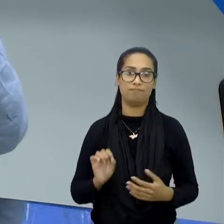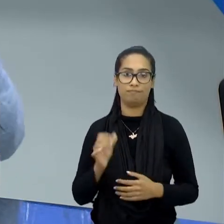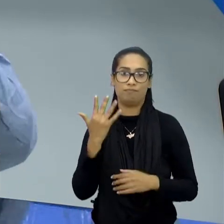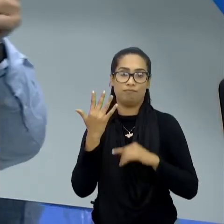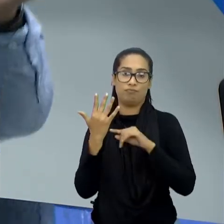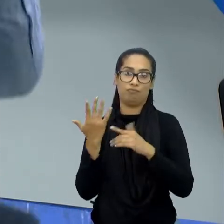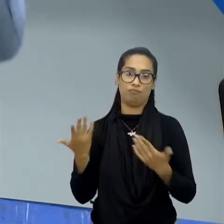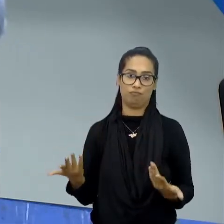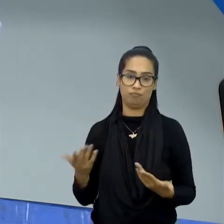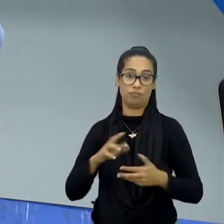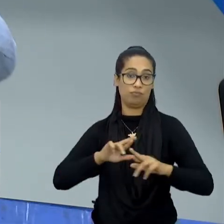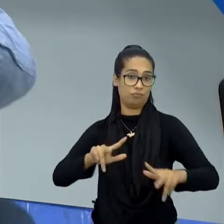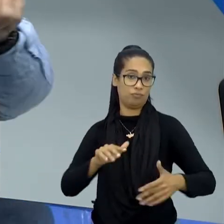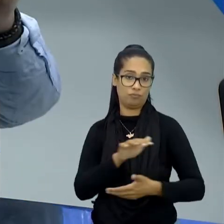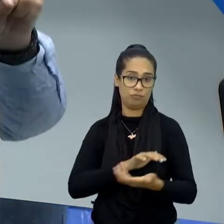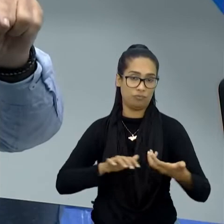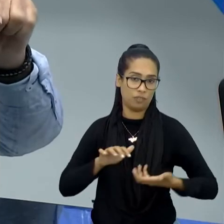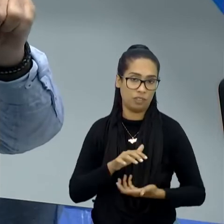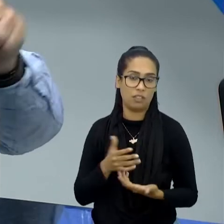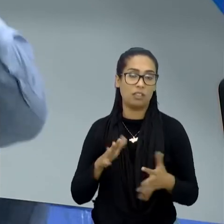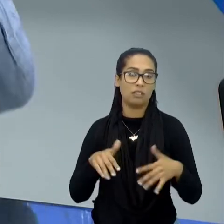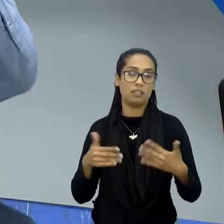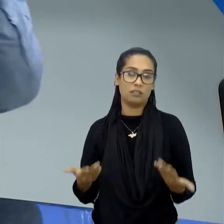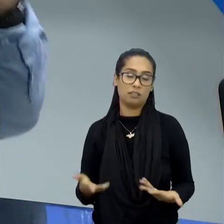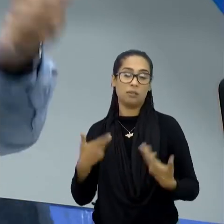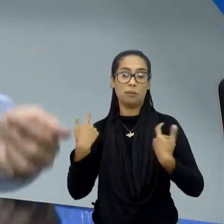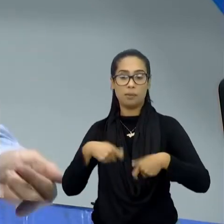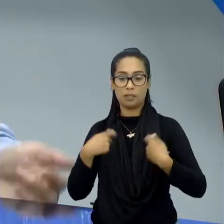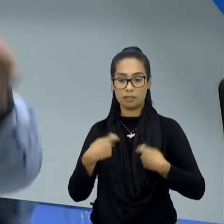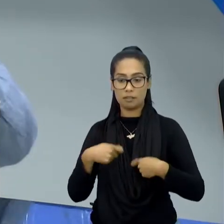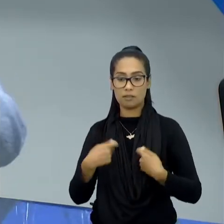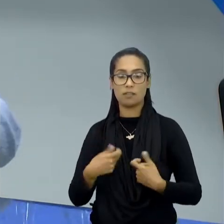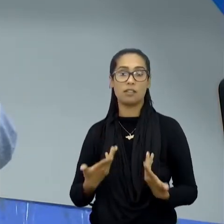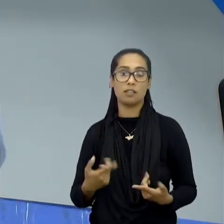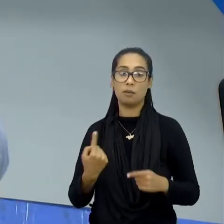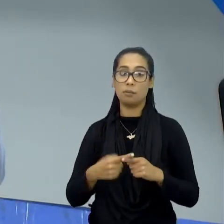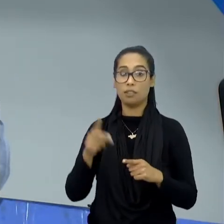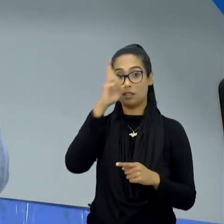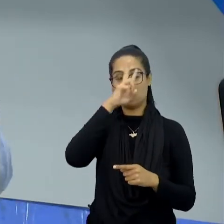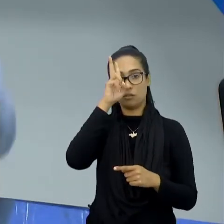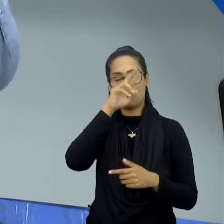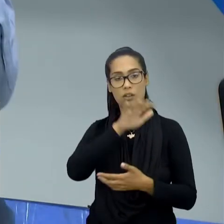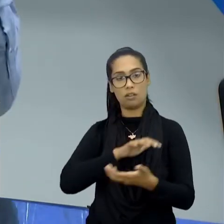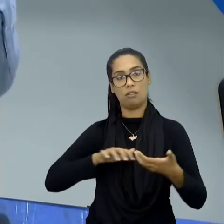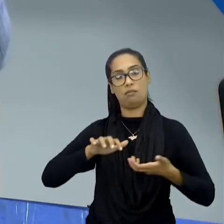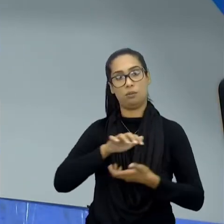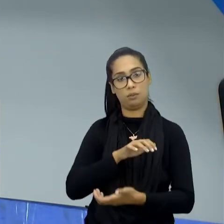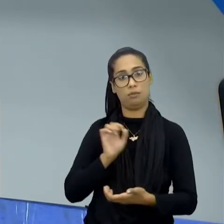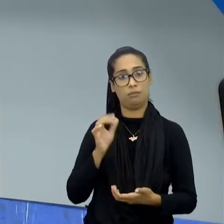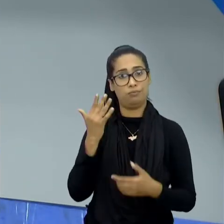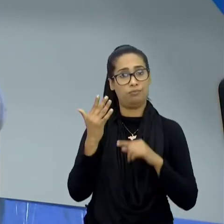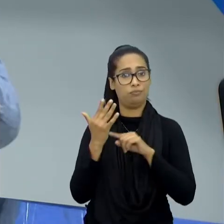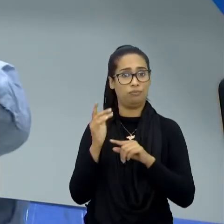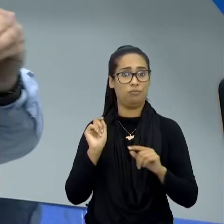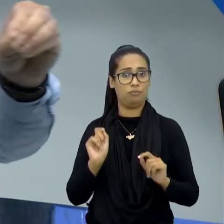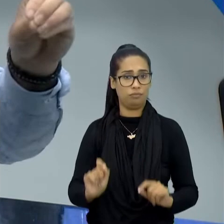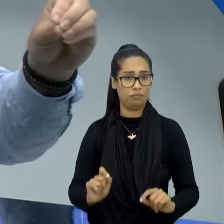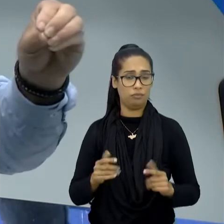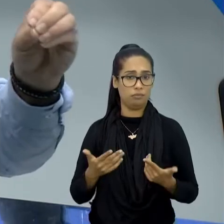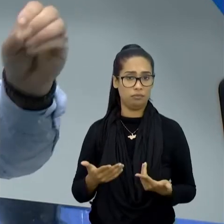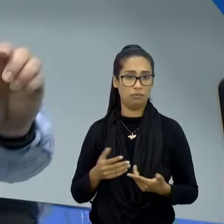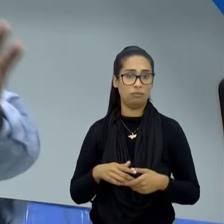você precisa desses procedimentos que parecem uma cartilha. Porque na história, as revoluções que aconteceram seguiram exatamente